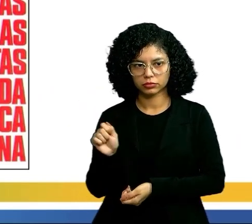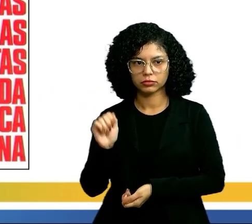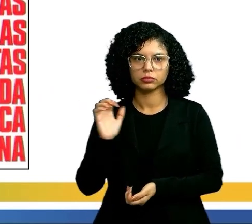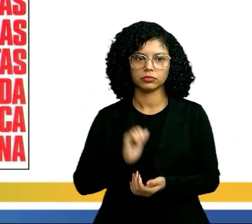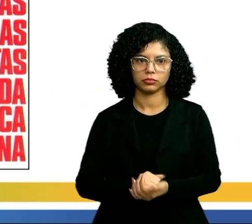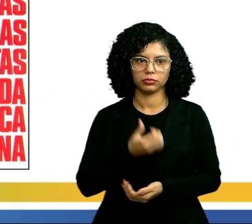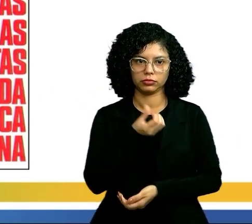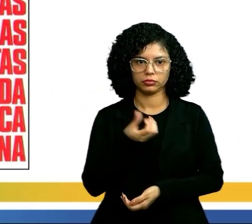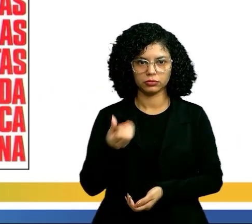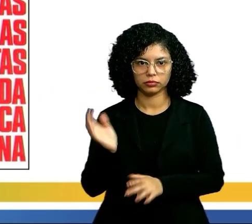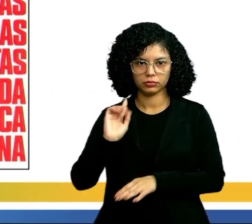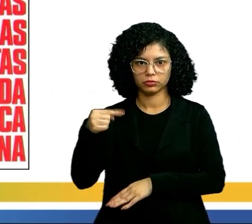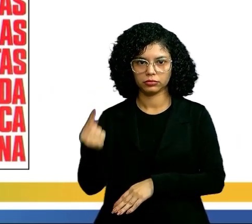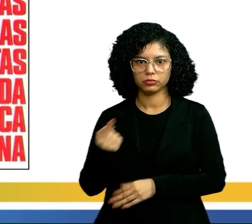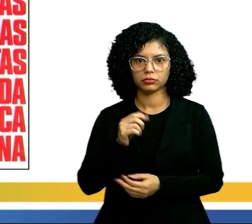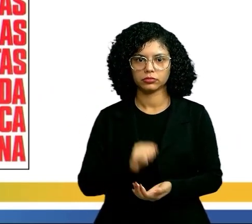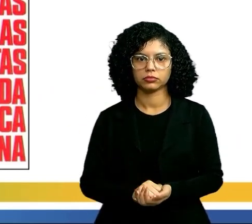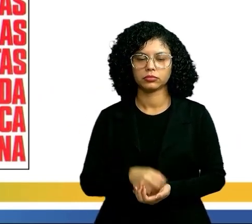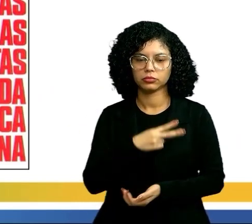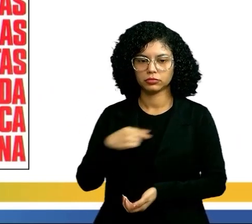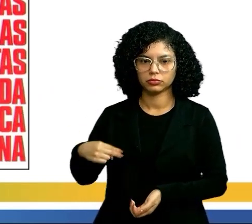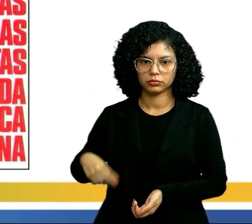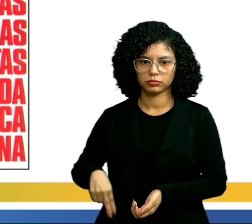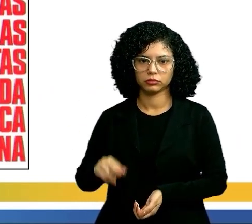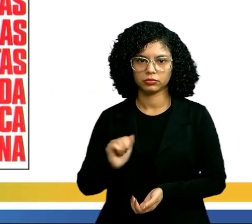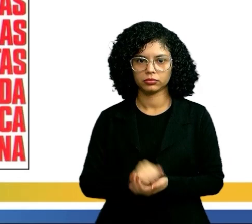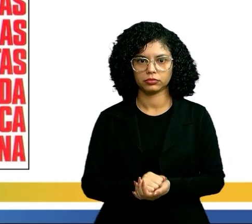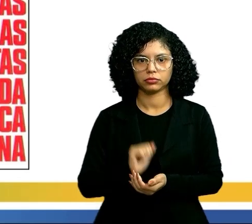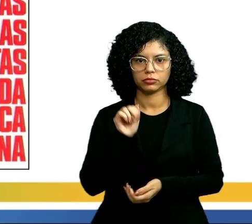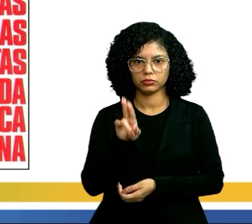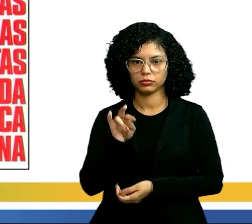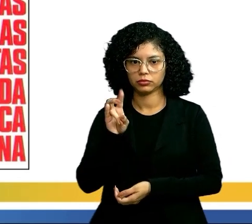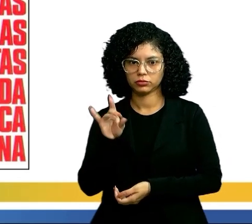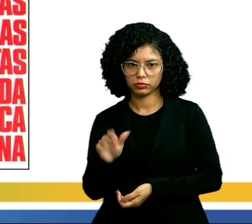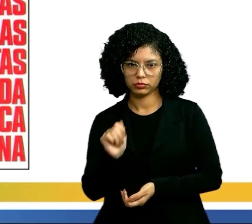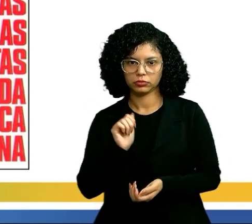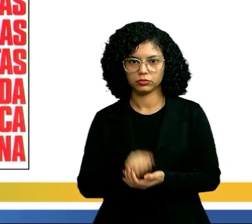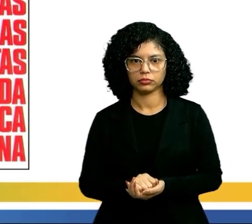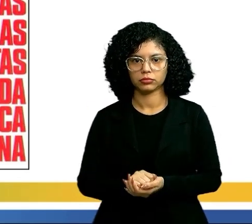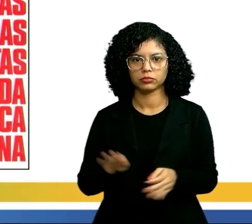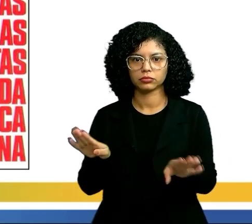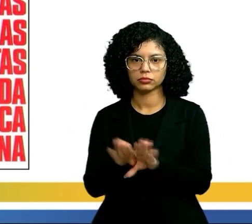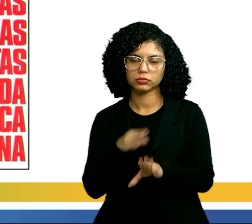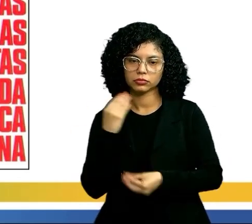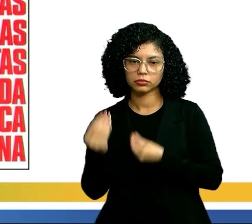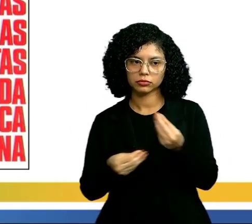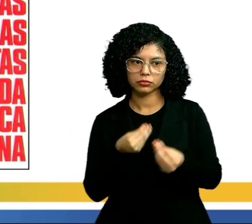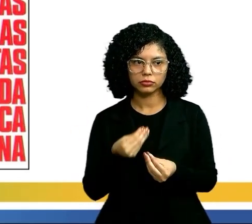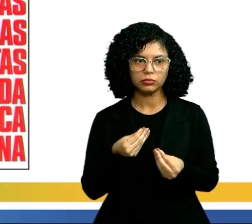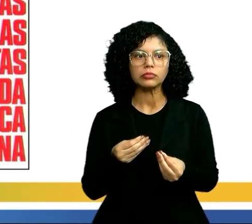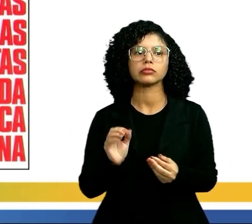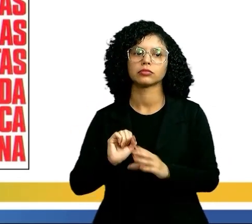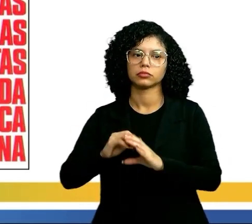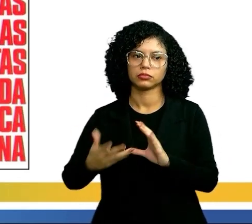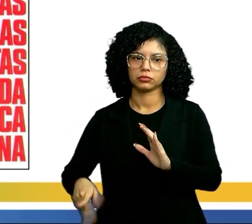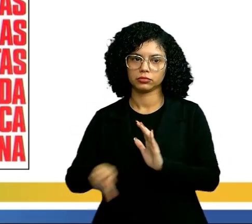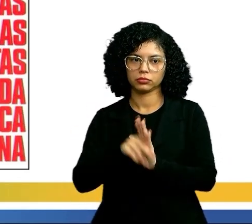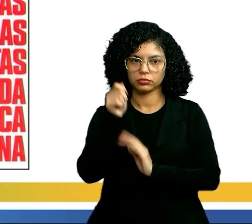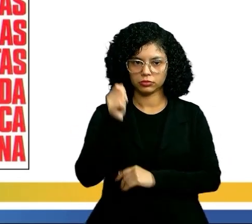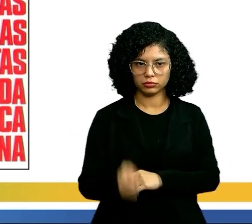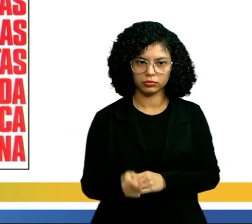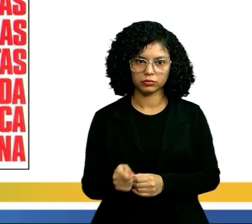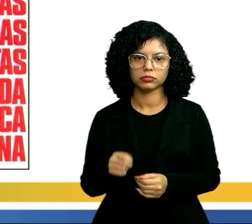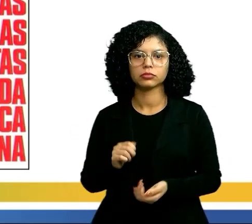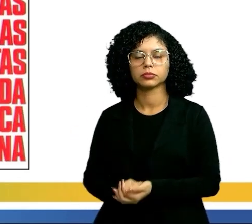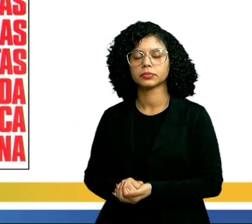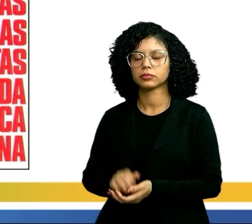em 66, e depois em 76 no Chile e também no Uruguai. Como características comuns, esses regimes